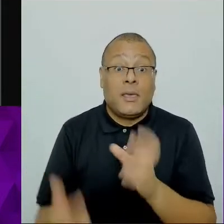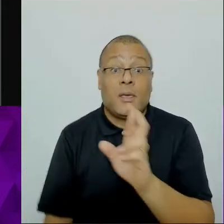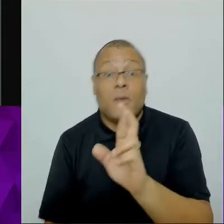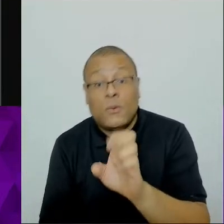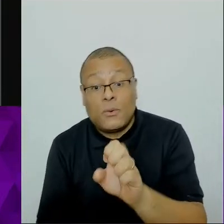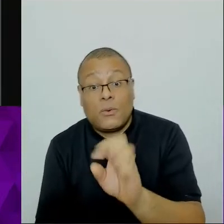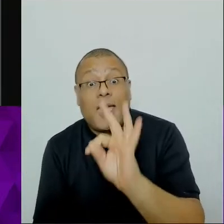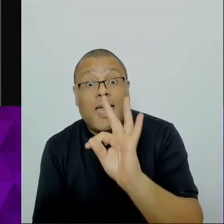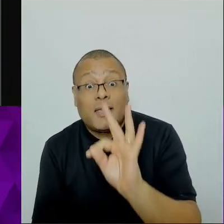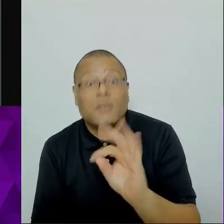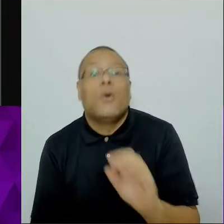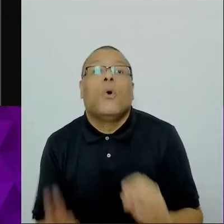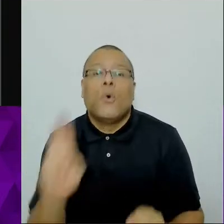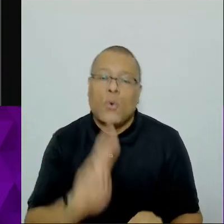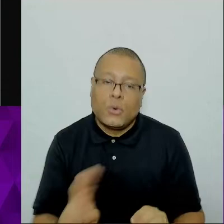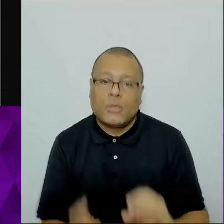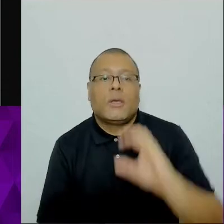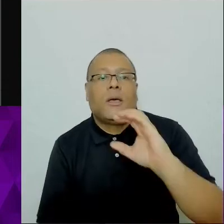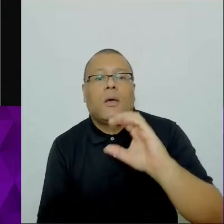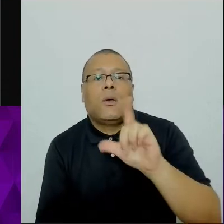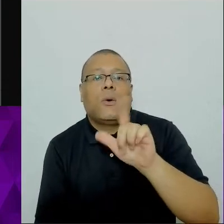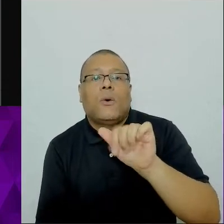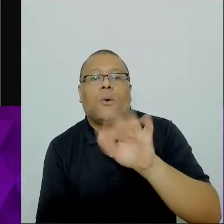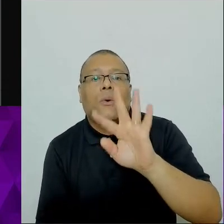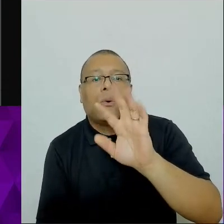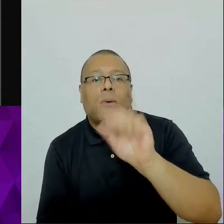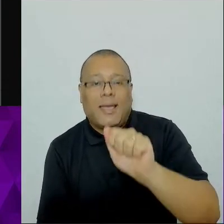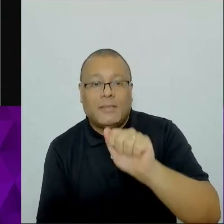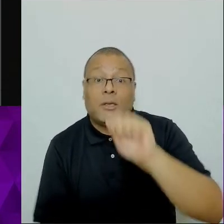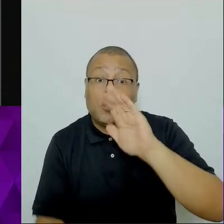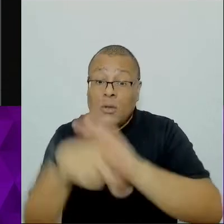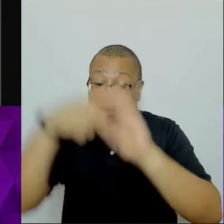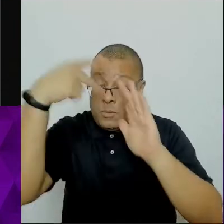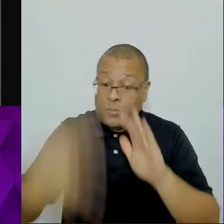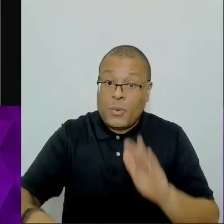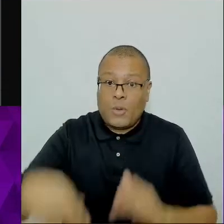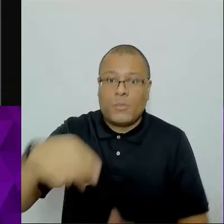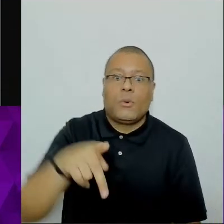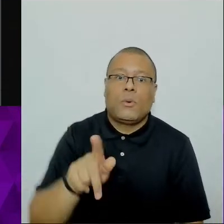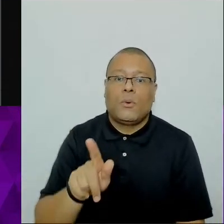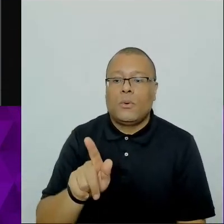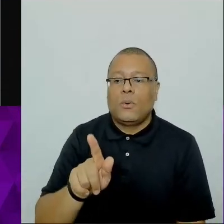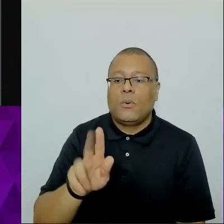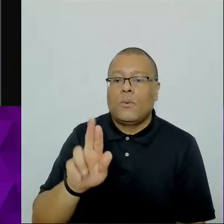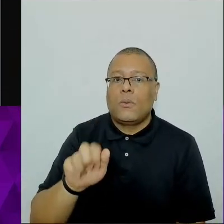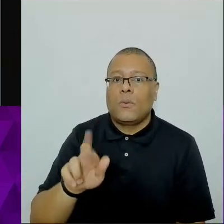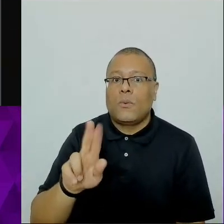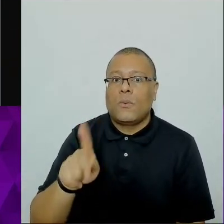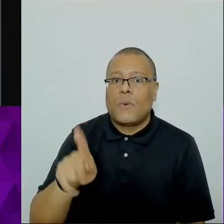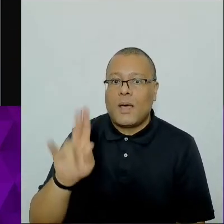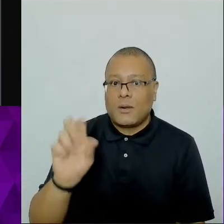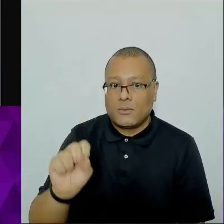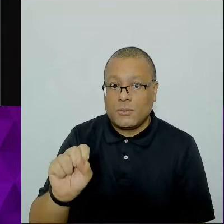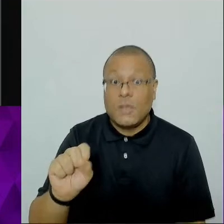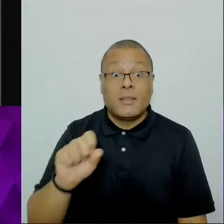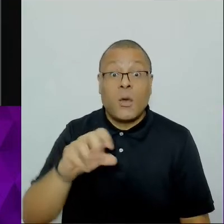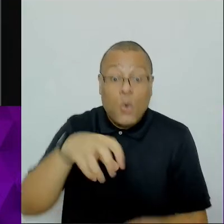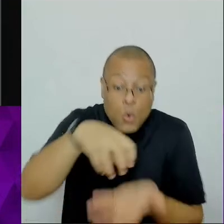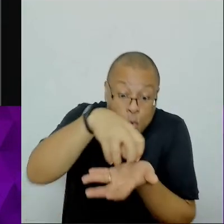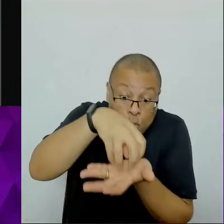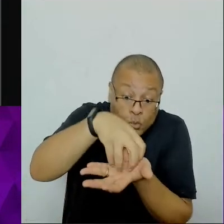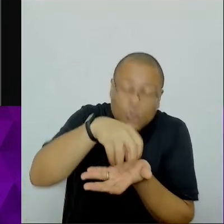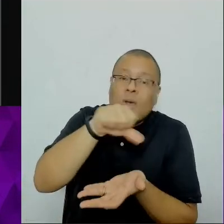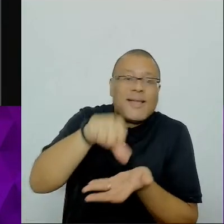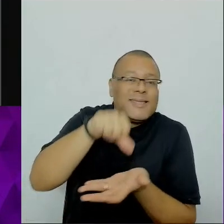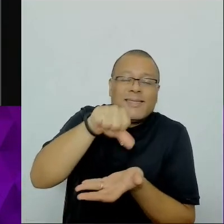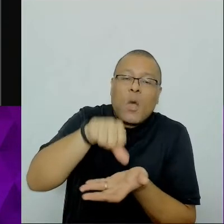o client do próprio Quarkus. O que significa isso? A gente tem um core da nossa aplicação que não muda, ele é